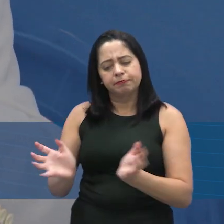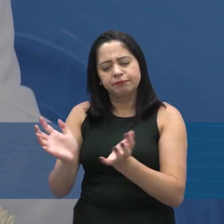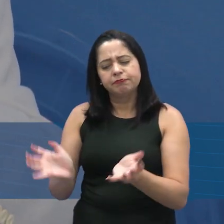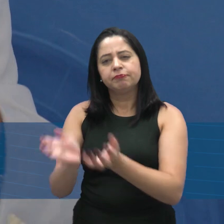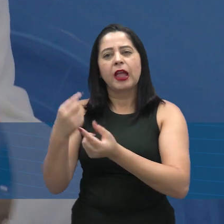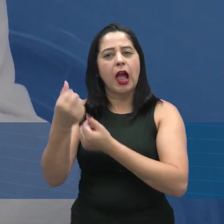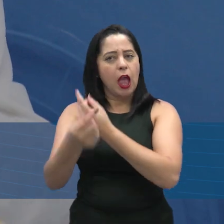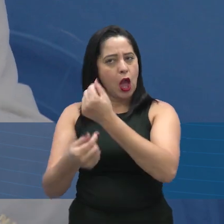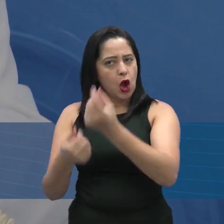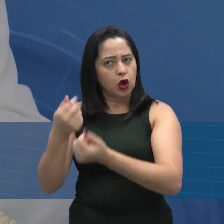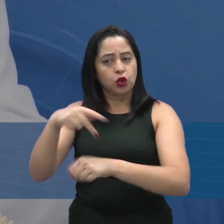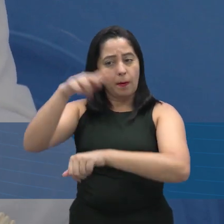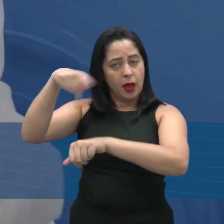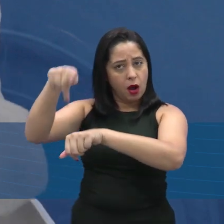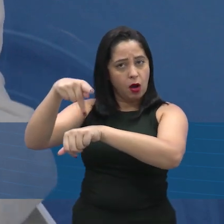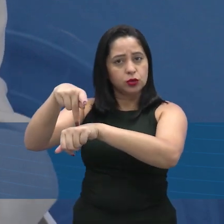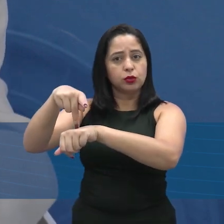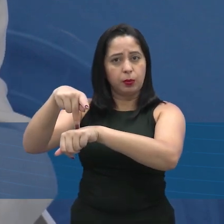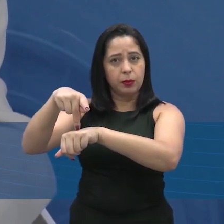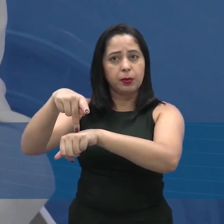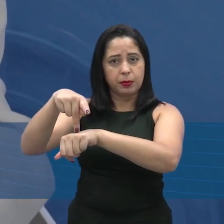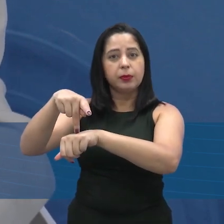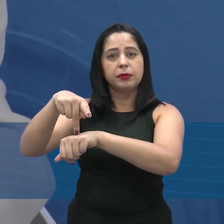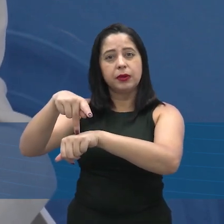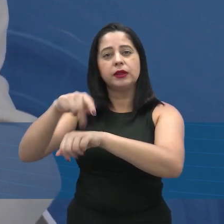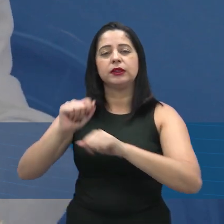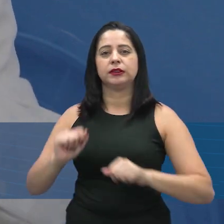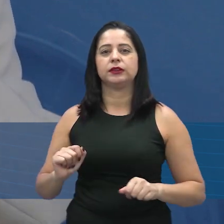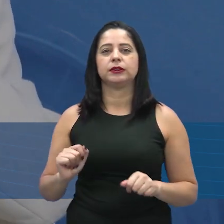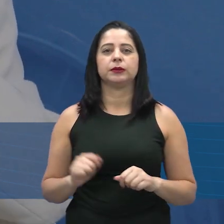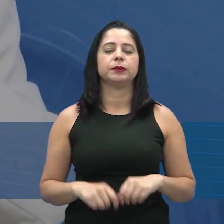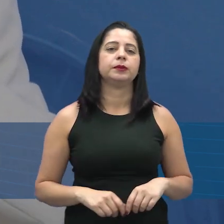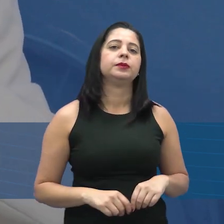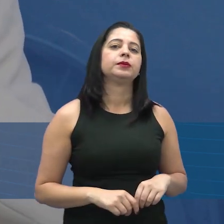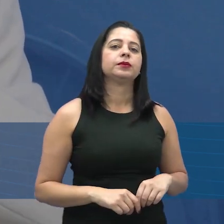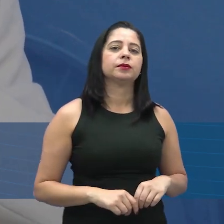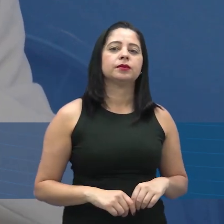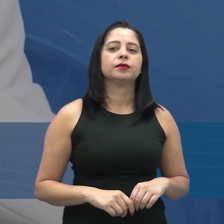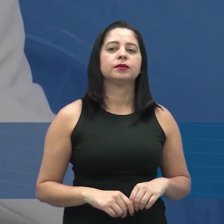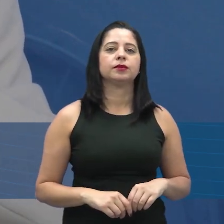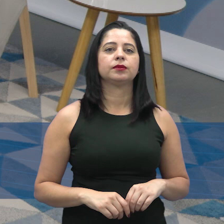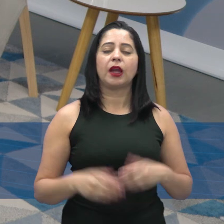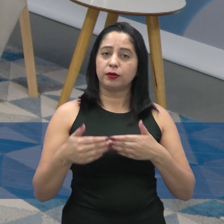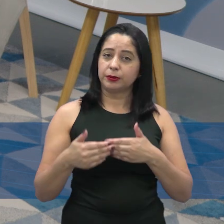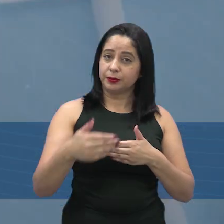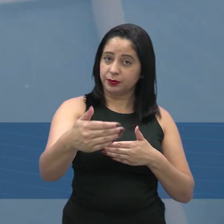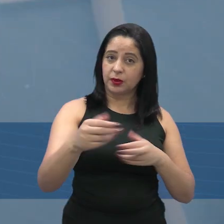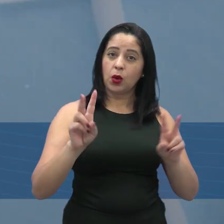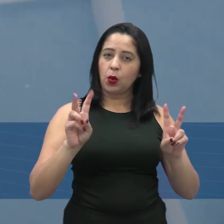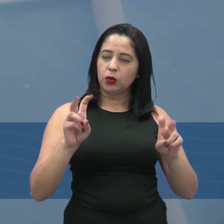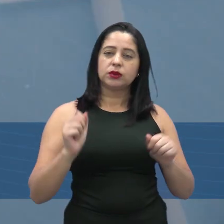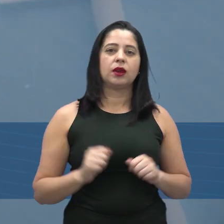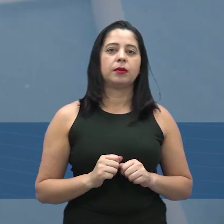crescimento econômico de um país ou de uma região e até mesmo de uma localidade. Bacana, vamos seguir aqui